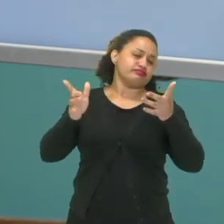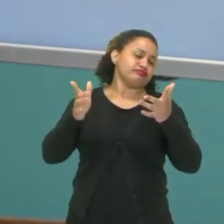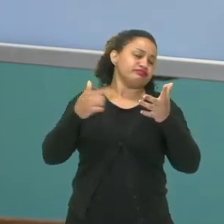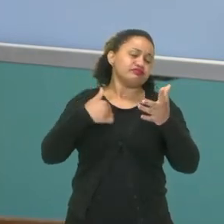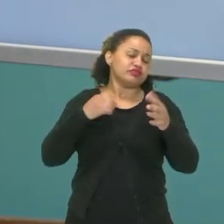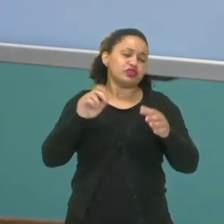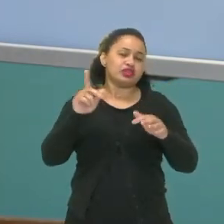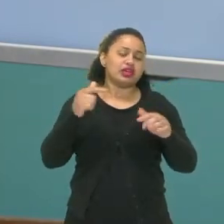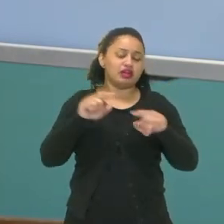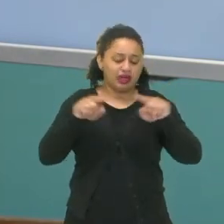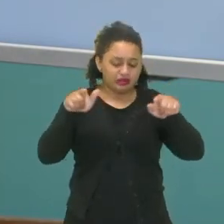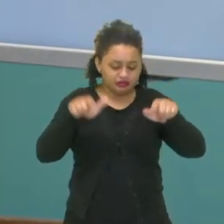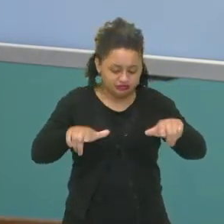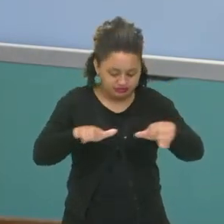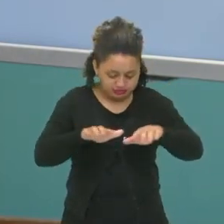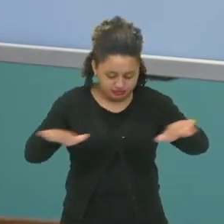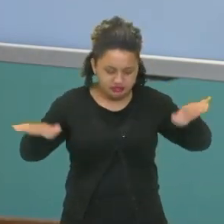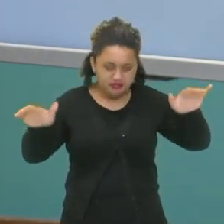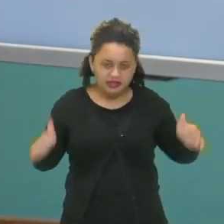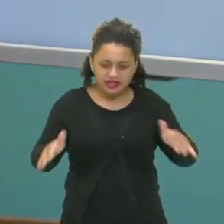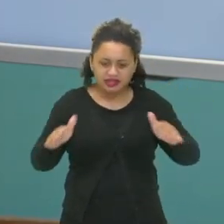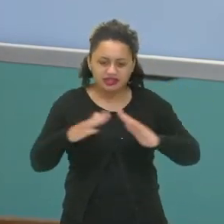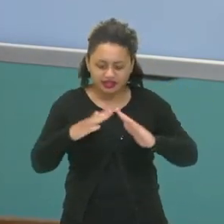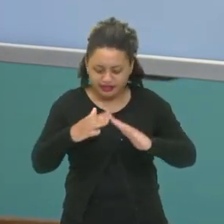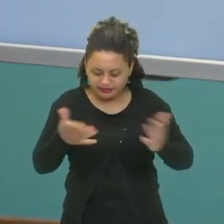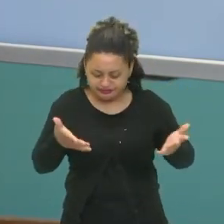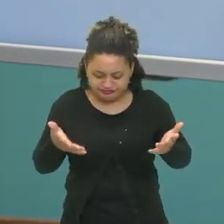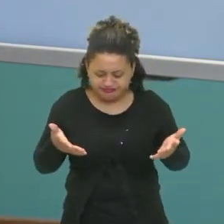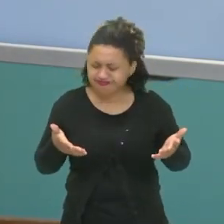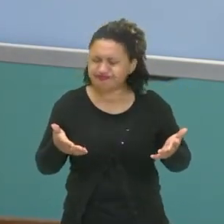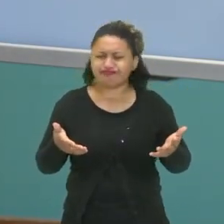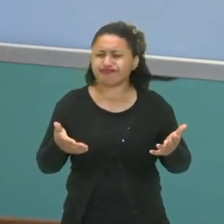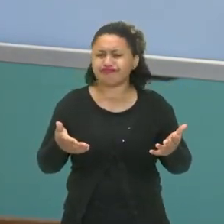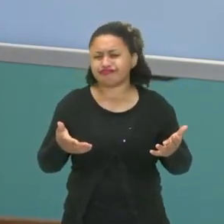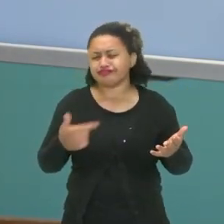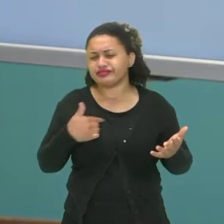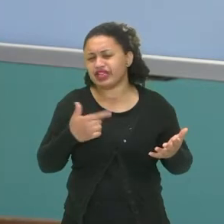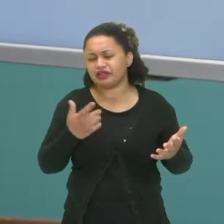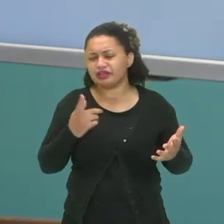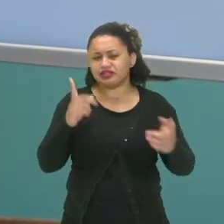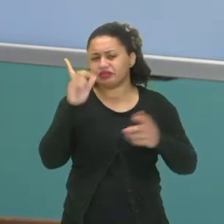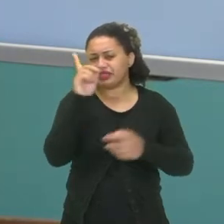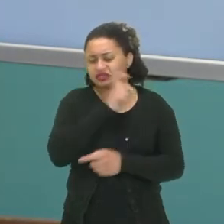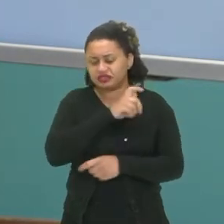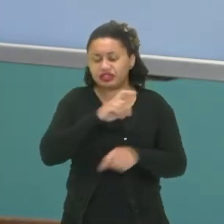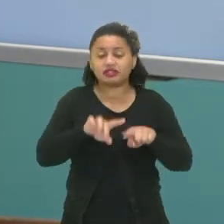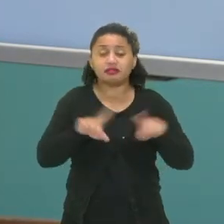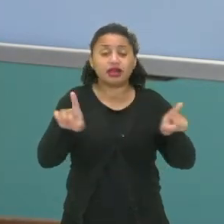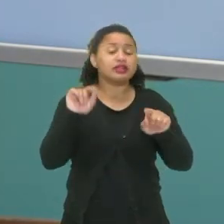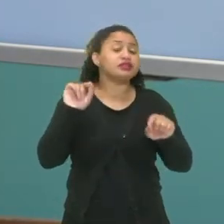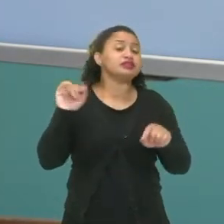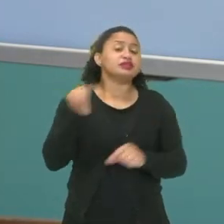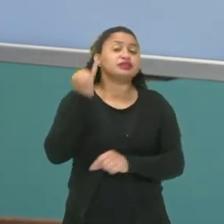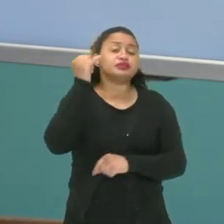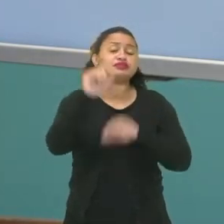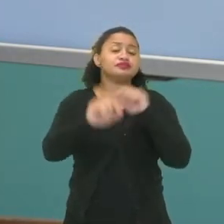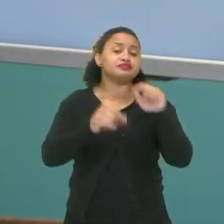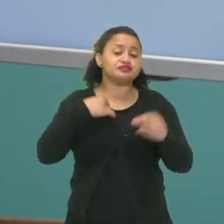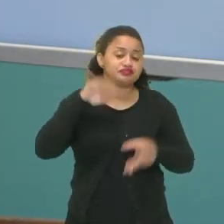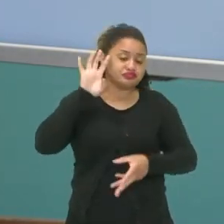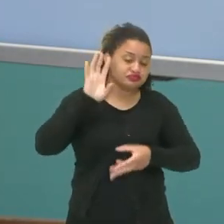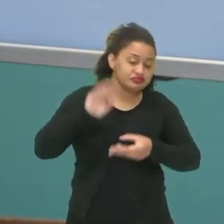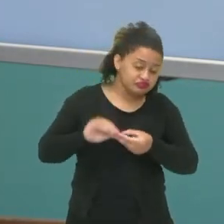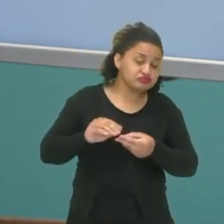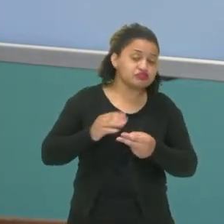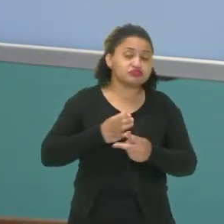você está na mesa, fica um pouco menos legal a gente falar em vertical ou horizontal. Mas o que interessa é a gente compreender as